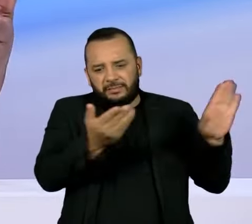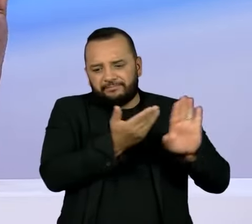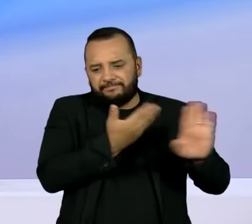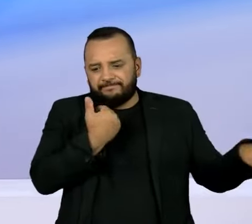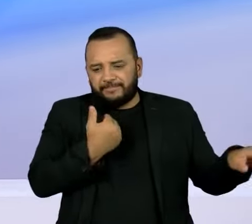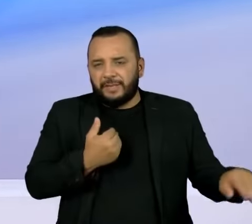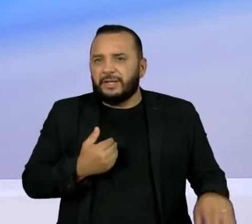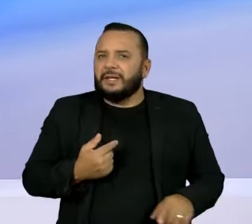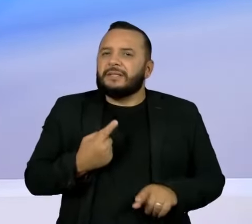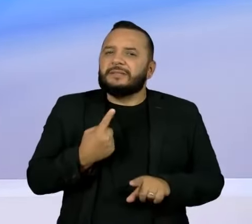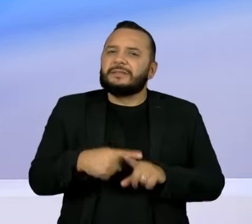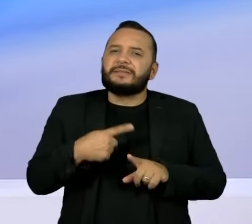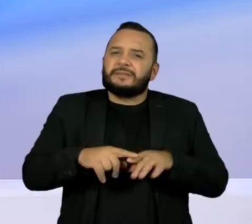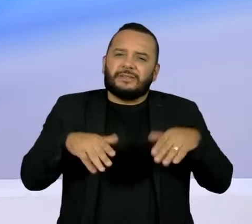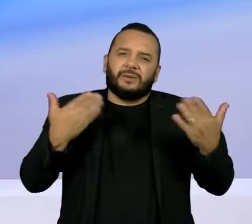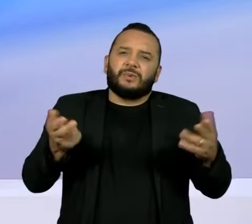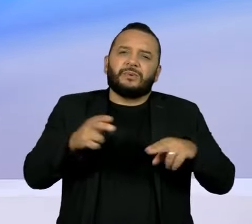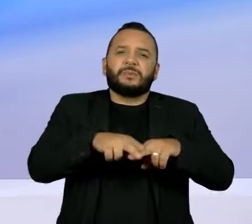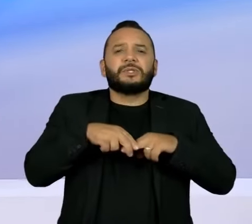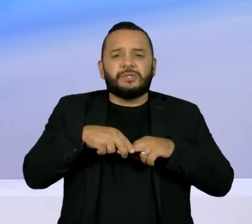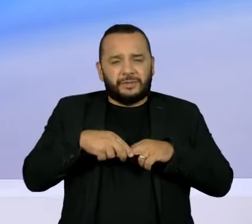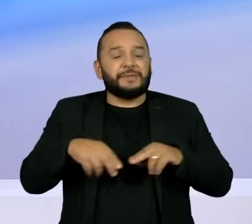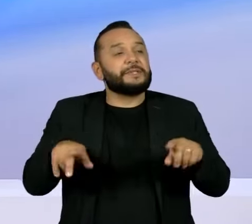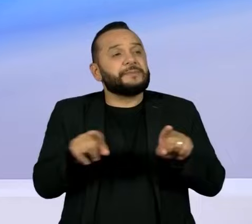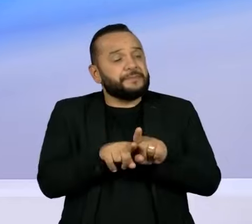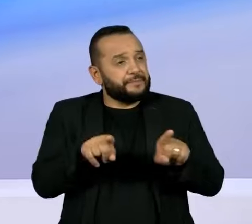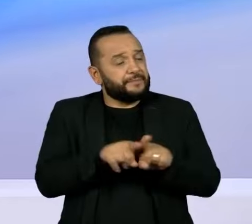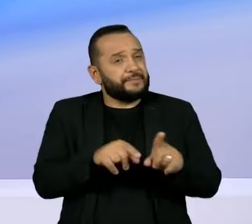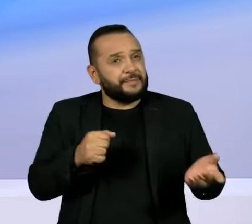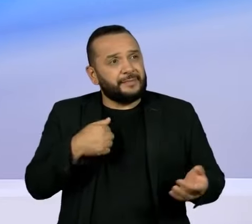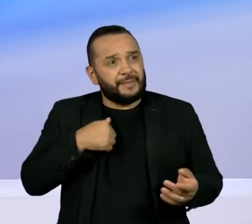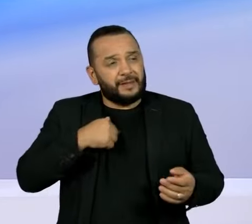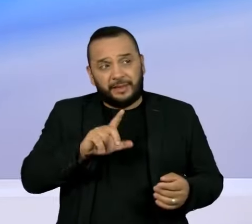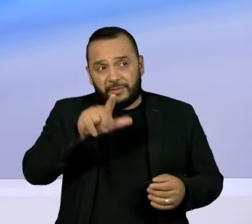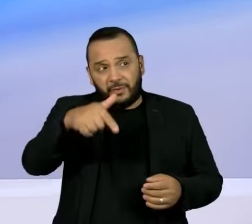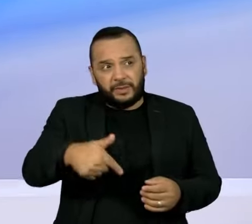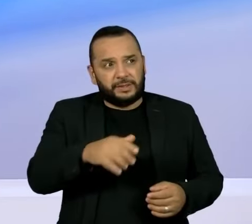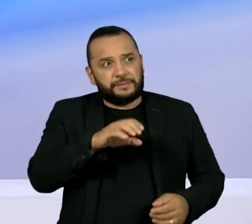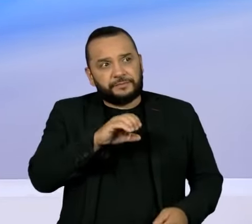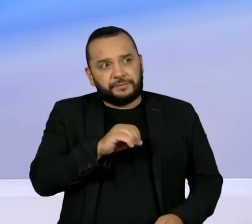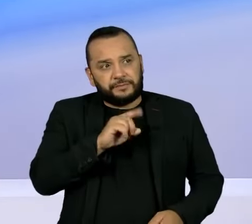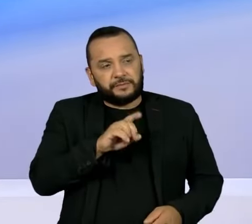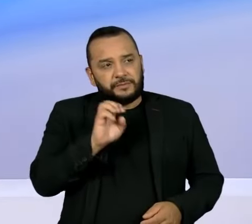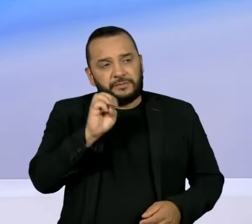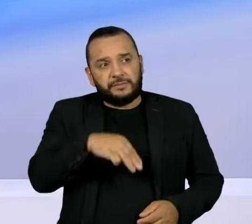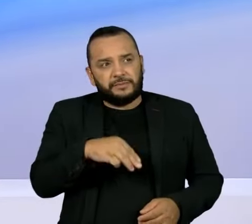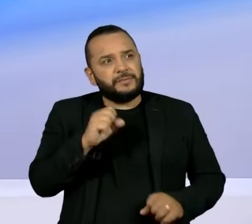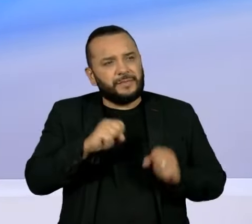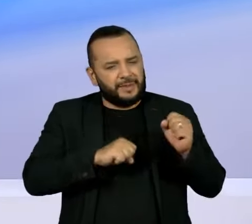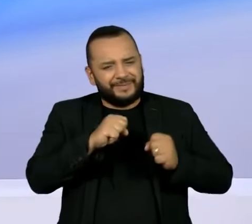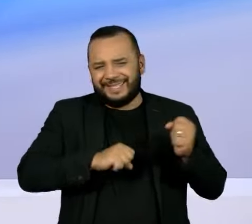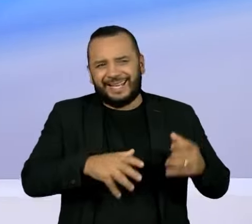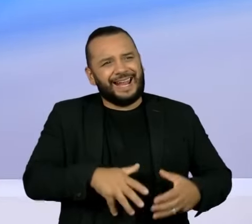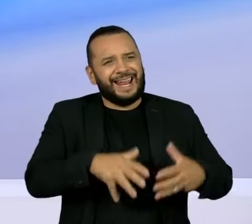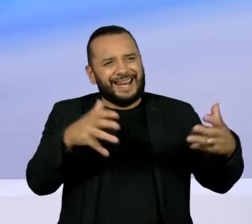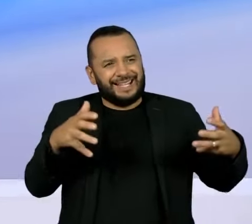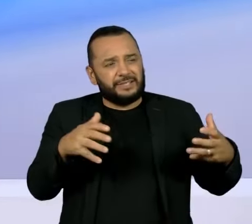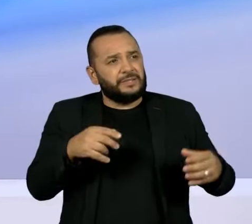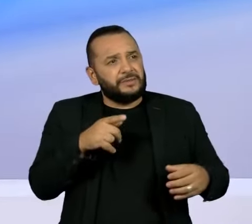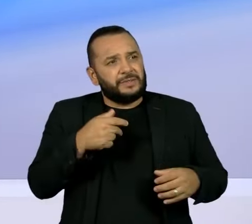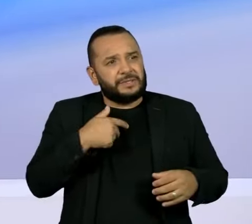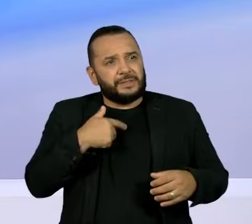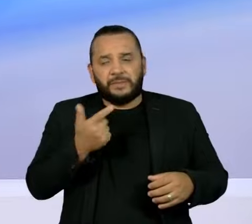basta. E quando a gente fala de um marcador, a gente vê que depois da Odeon, uma gigante do mercado, você não foi